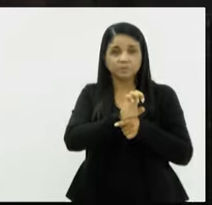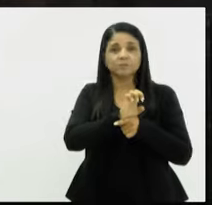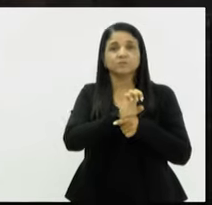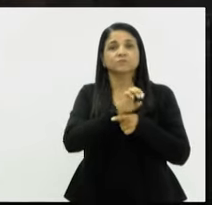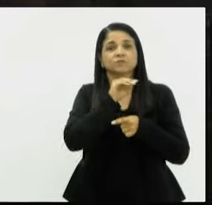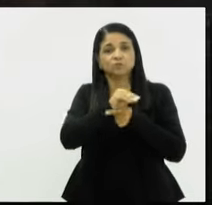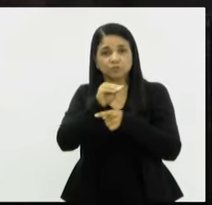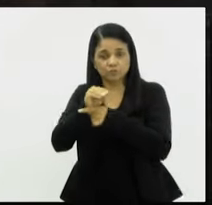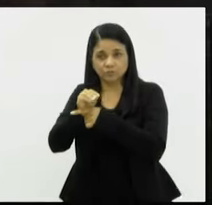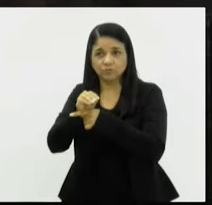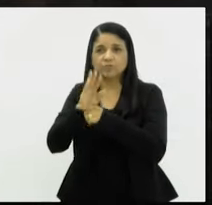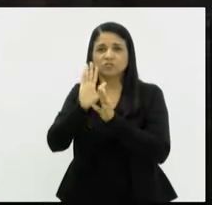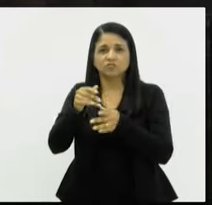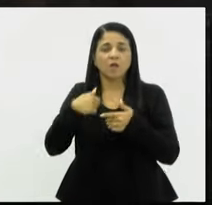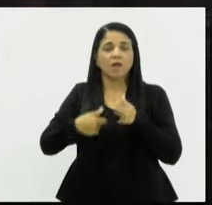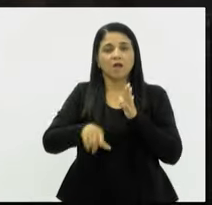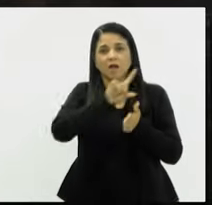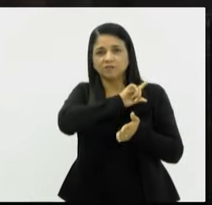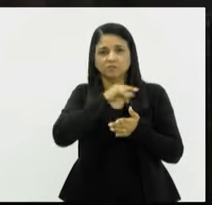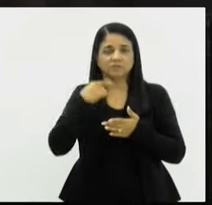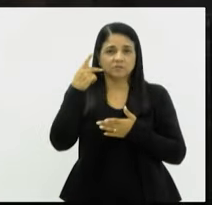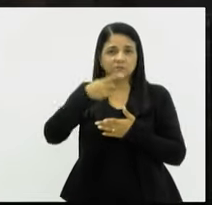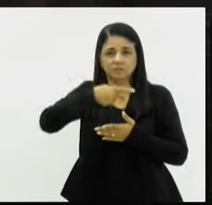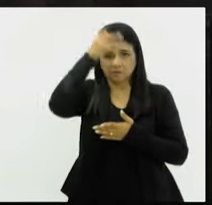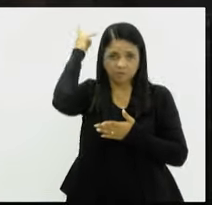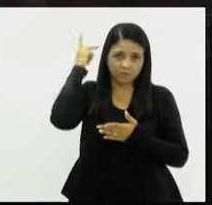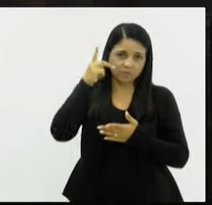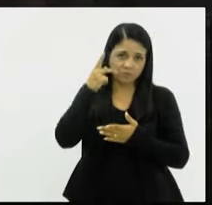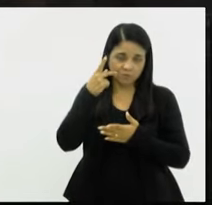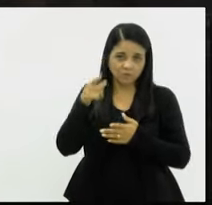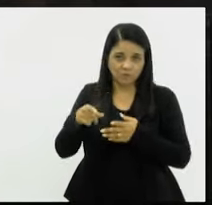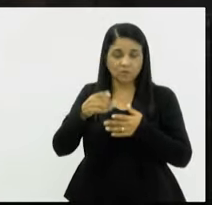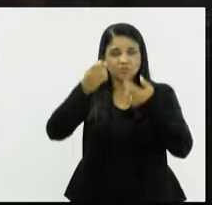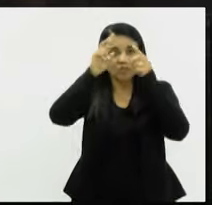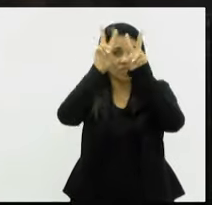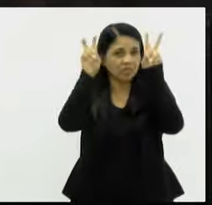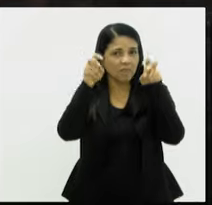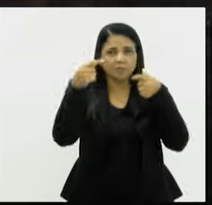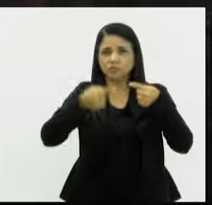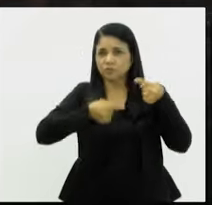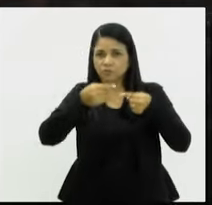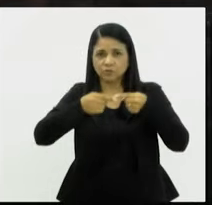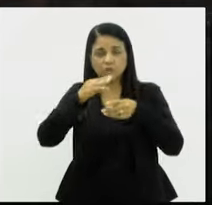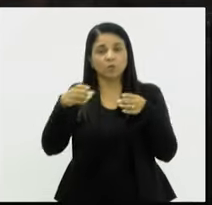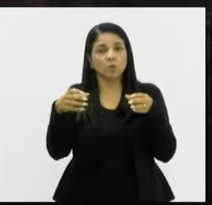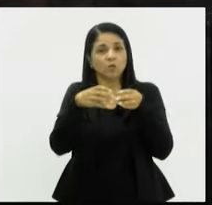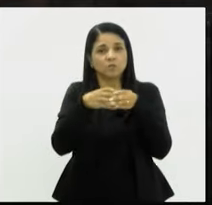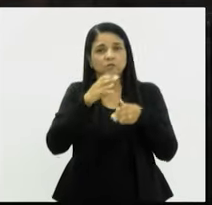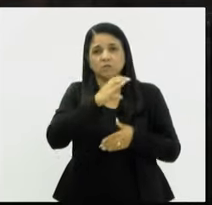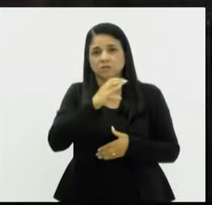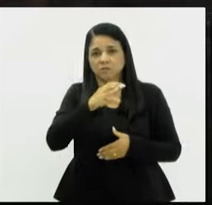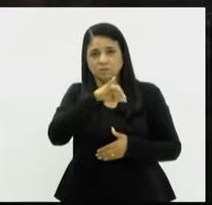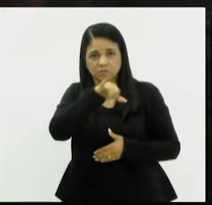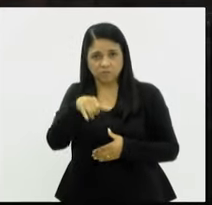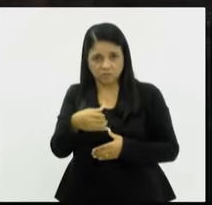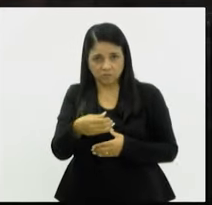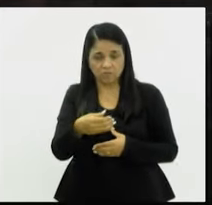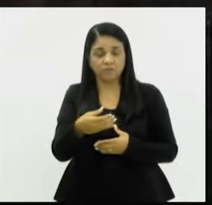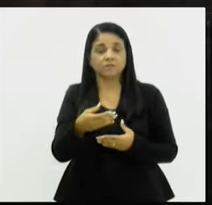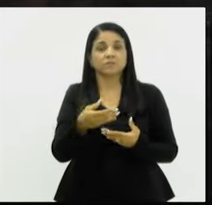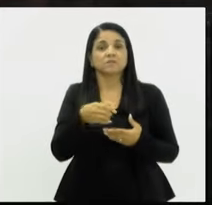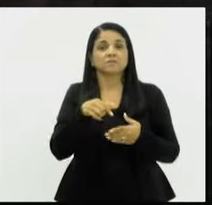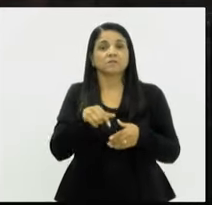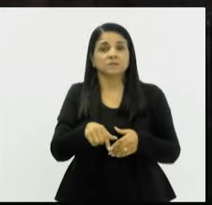ressaltou aqui o deputado Luiz Paulo, esse foi um tema de muita discussão na Comissão de Constituição e Justiça dessa